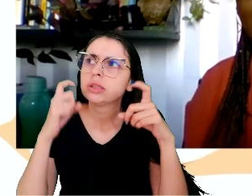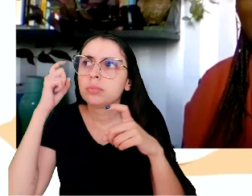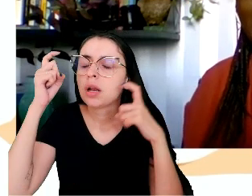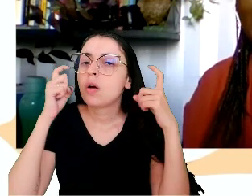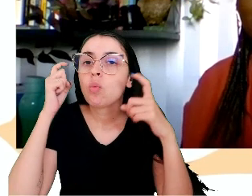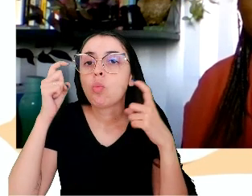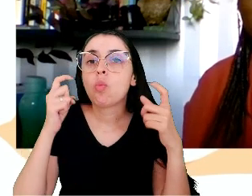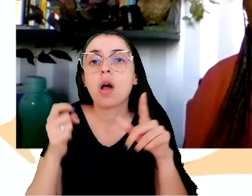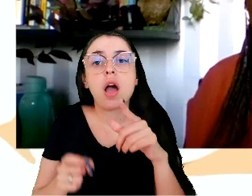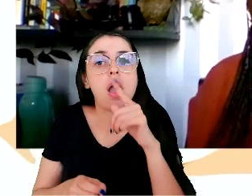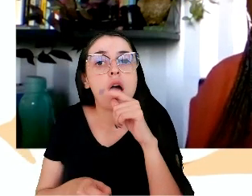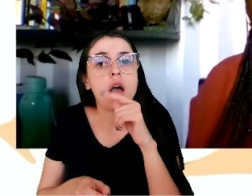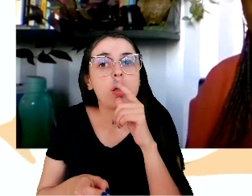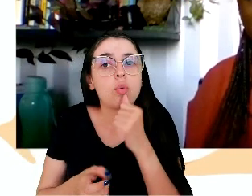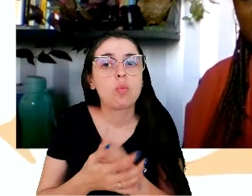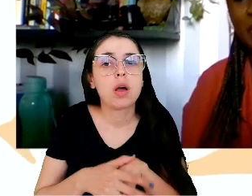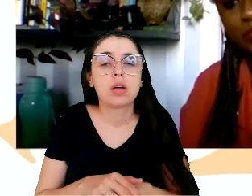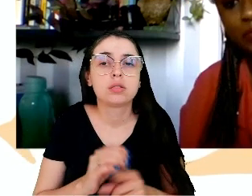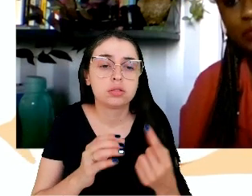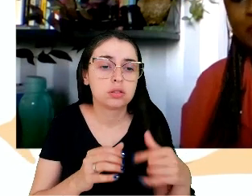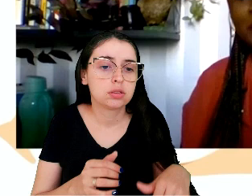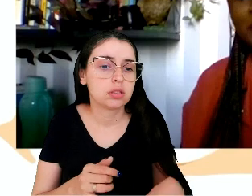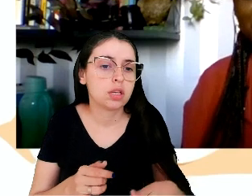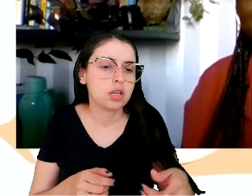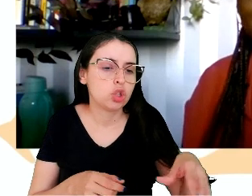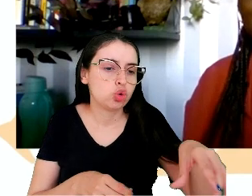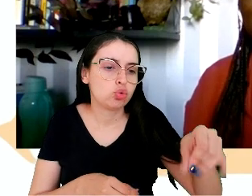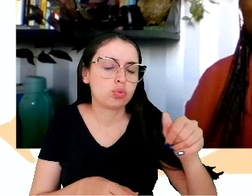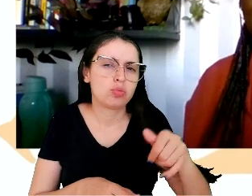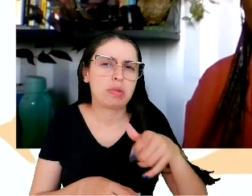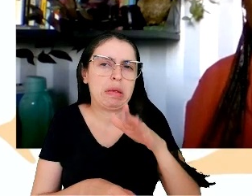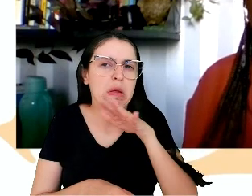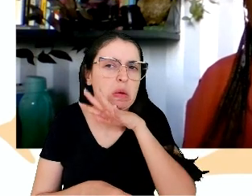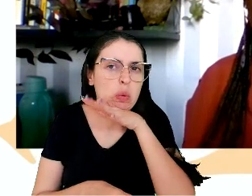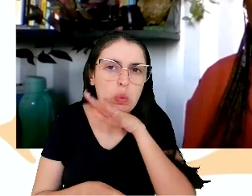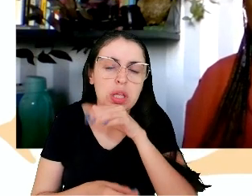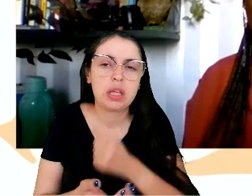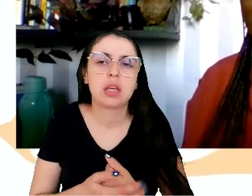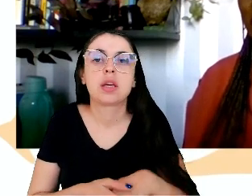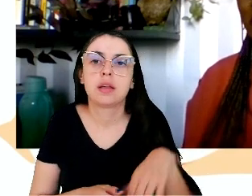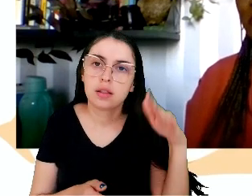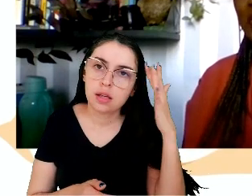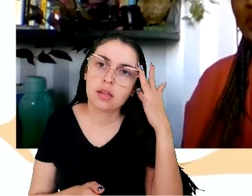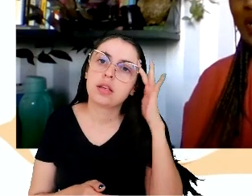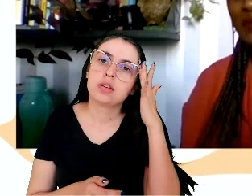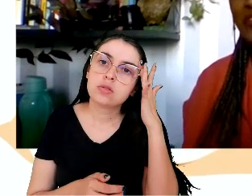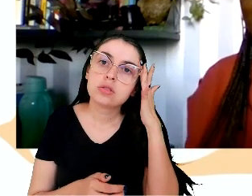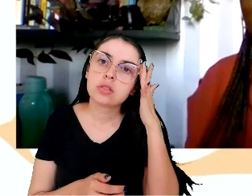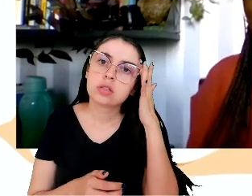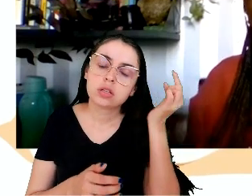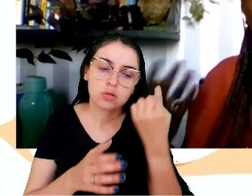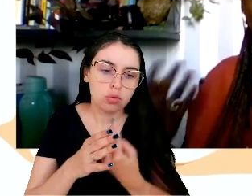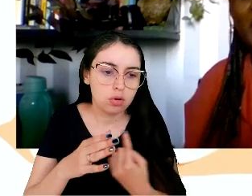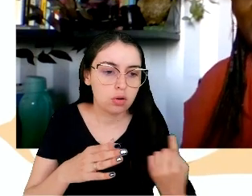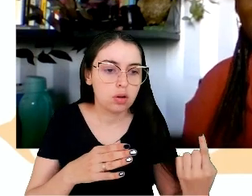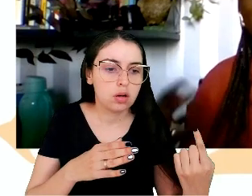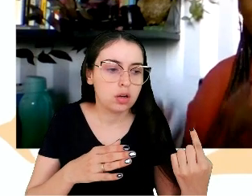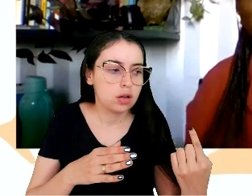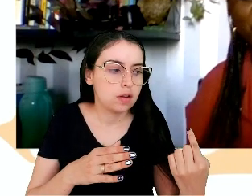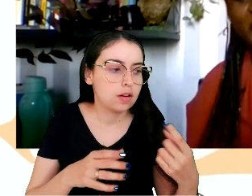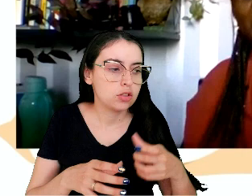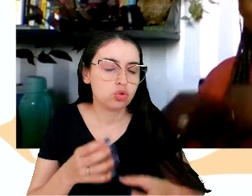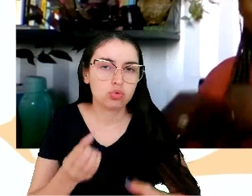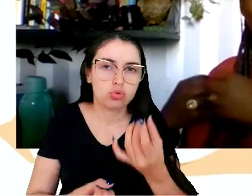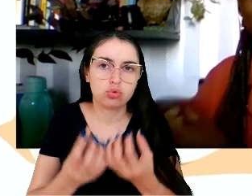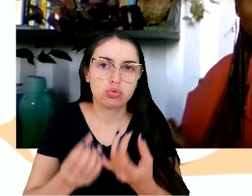que a água que vinha nas torneiras fazia mal, e ela entendia que colocando fervendo a